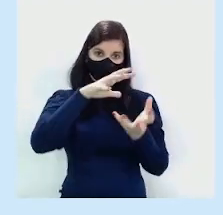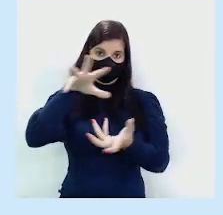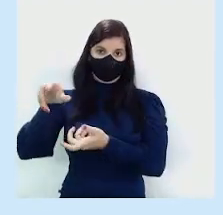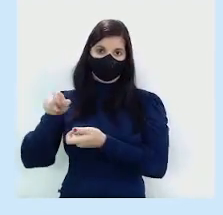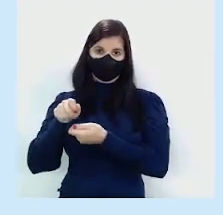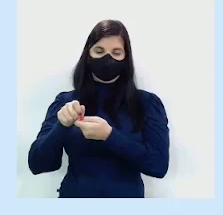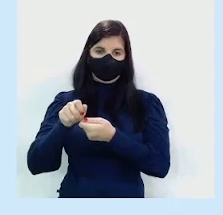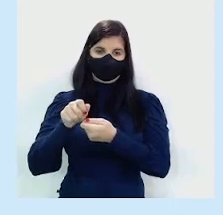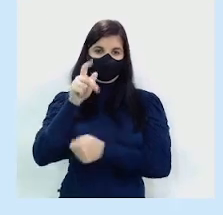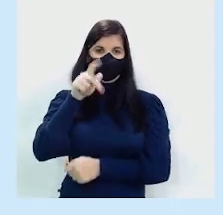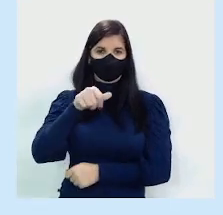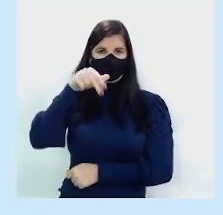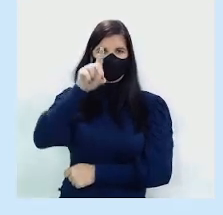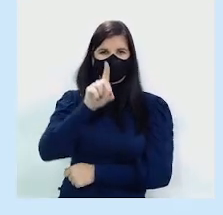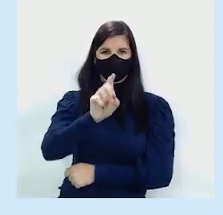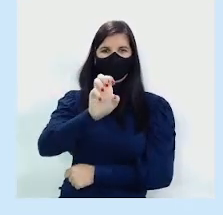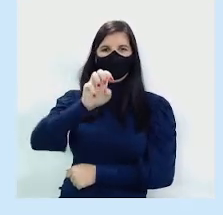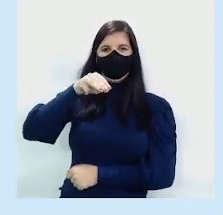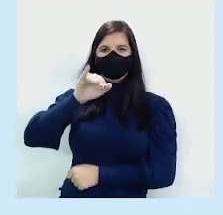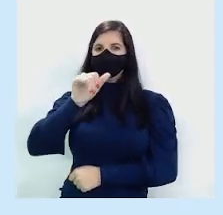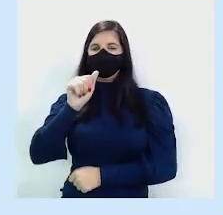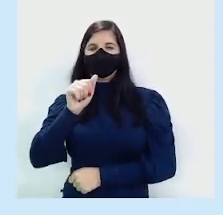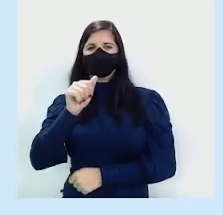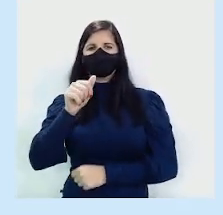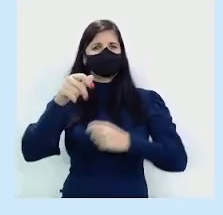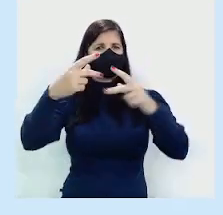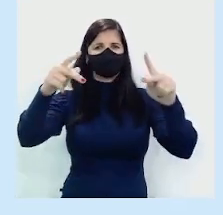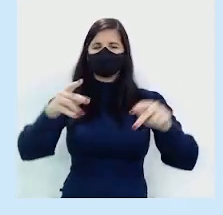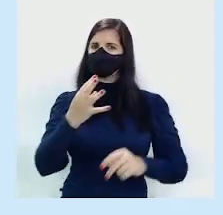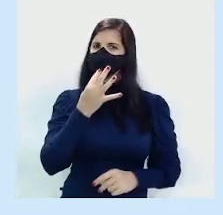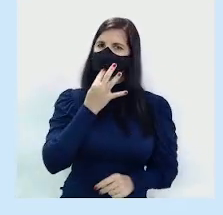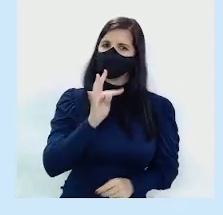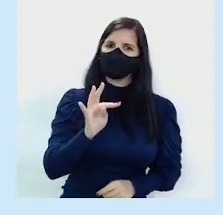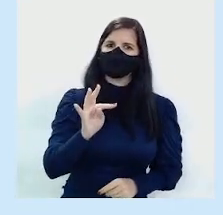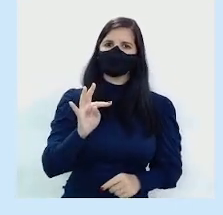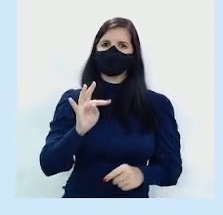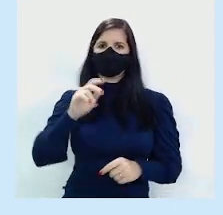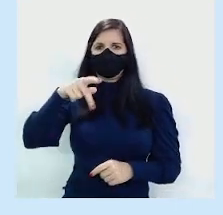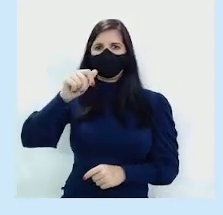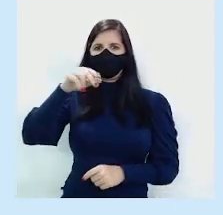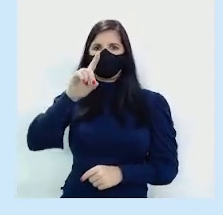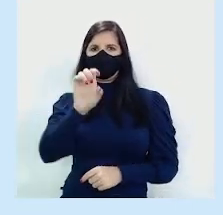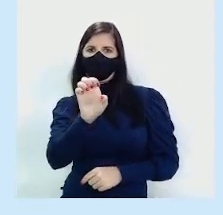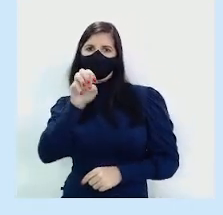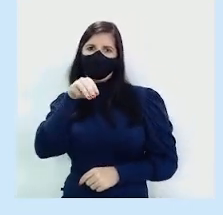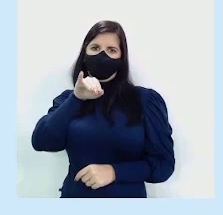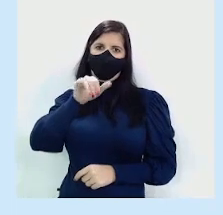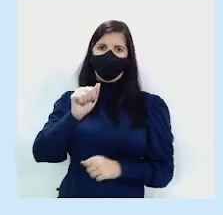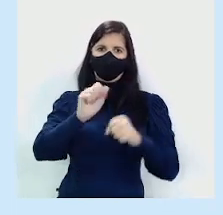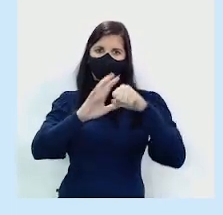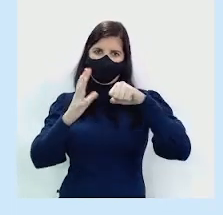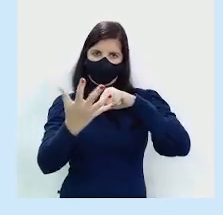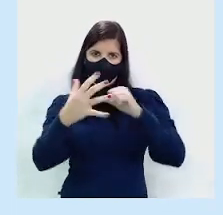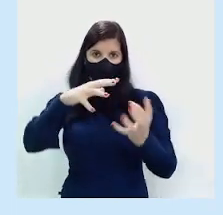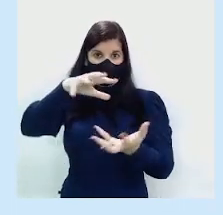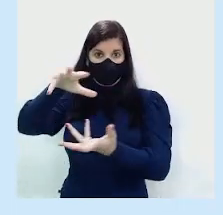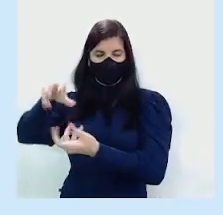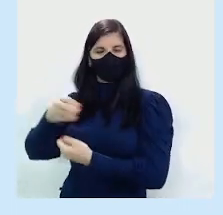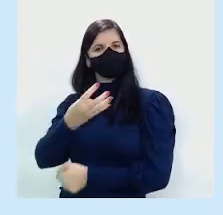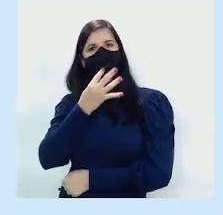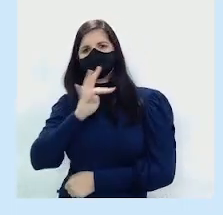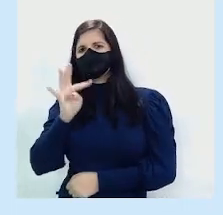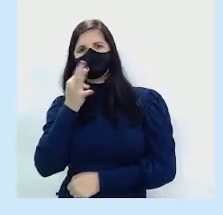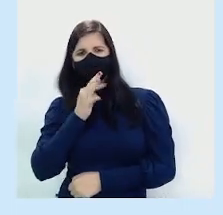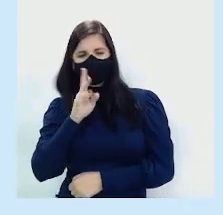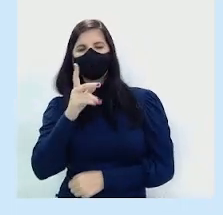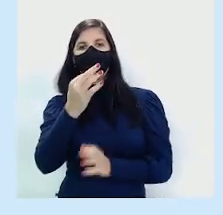se você não sabe, nunca ouviu falar sobre a pandemia, o texto de divulgação científica, ele tem